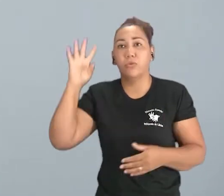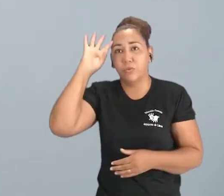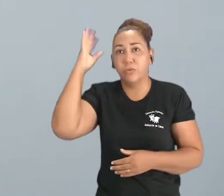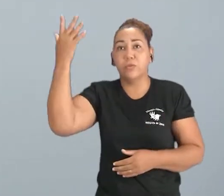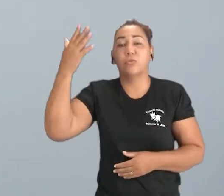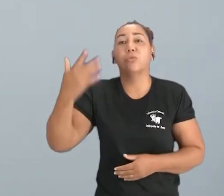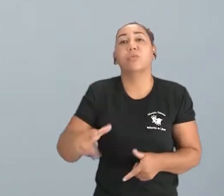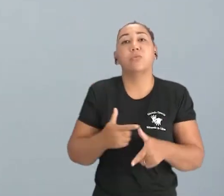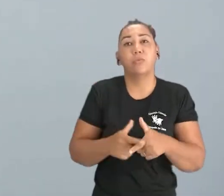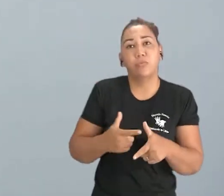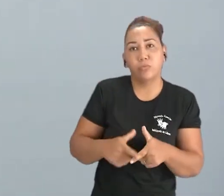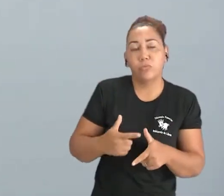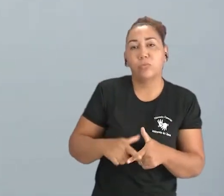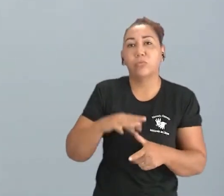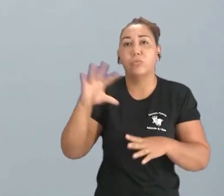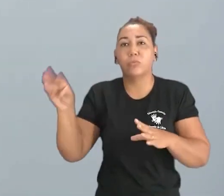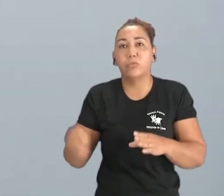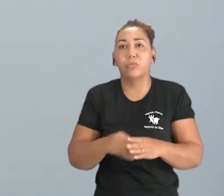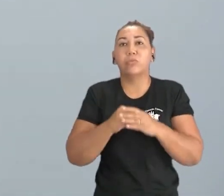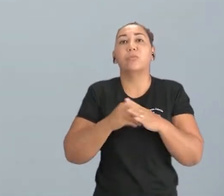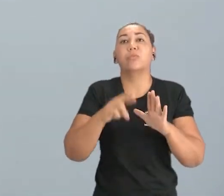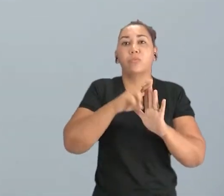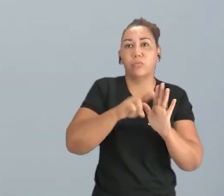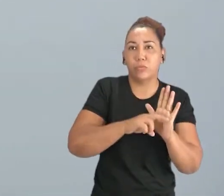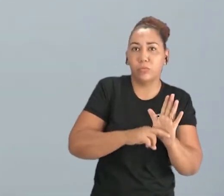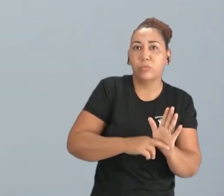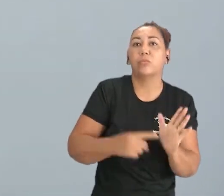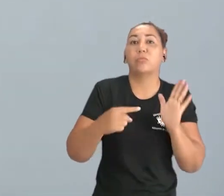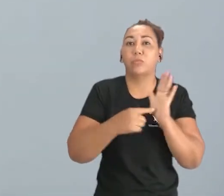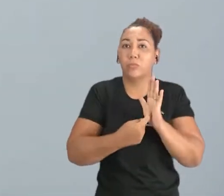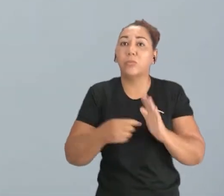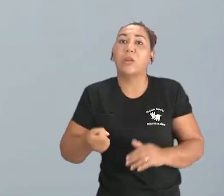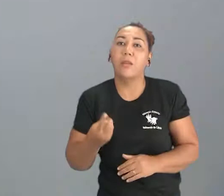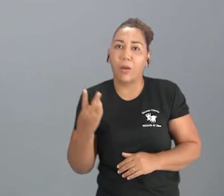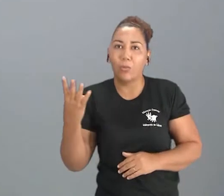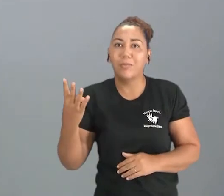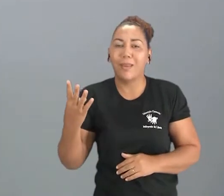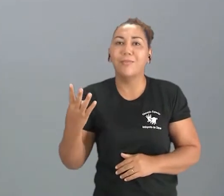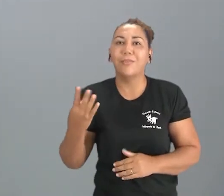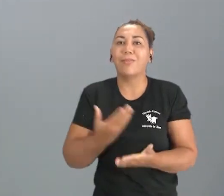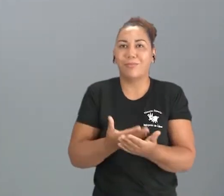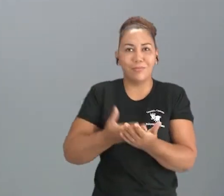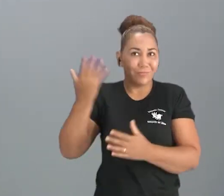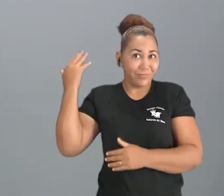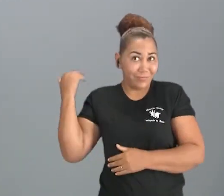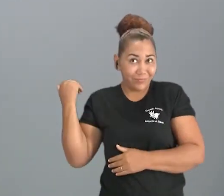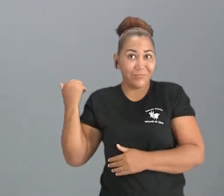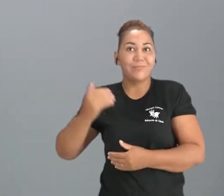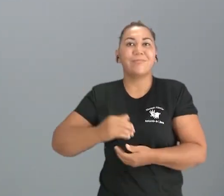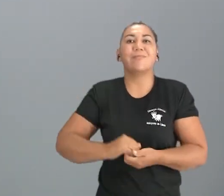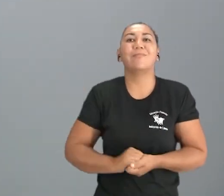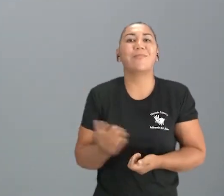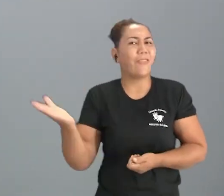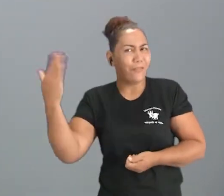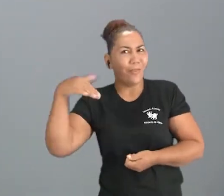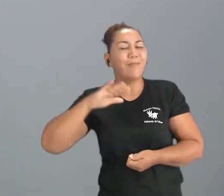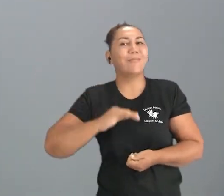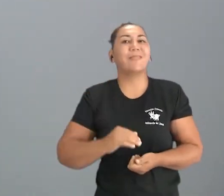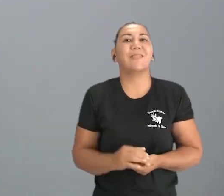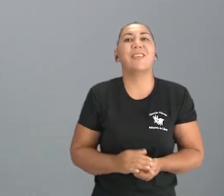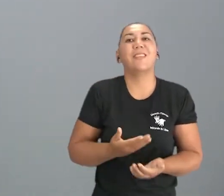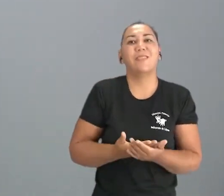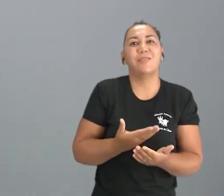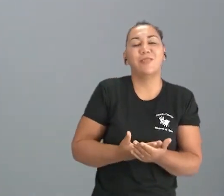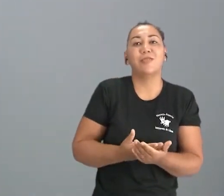de situações envolvendo o princípio multiplicativo da contagem que nós vimos na nossa aula anterior. Então vamos lá acompanhar comigo